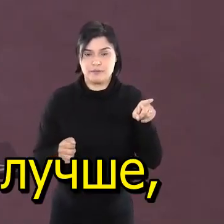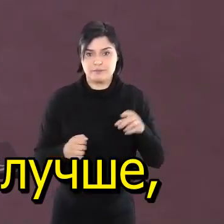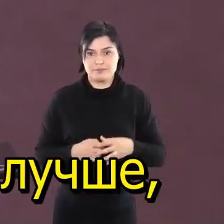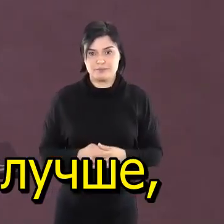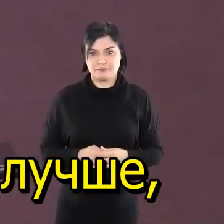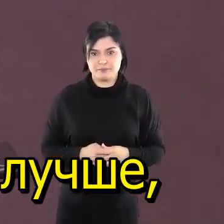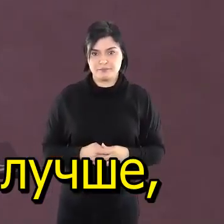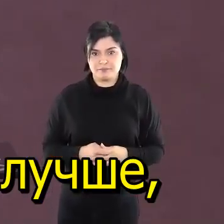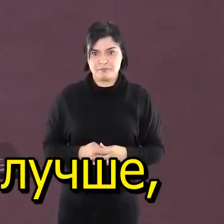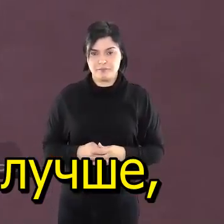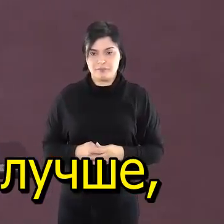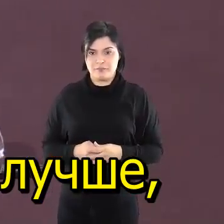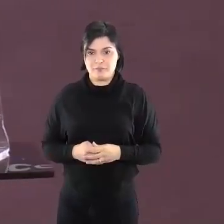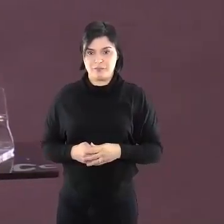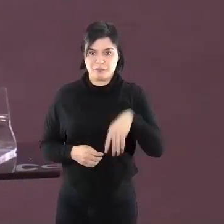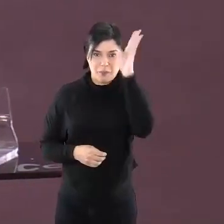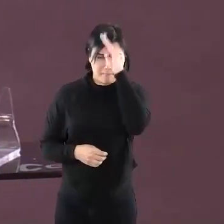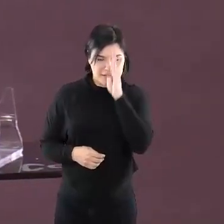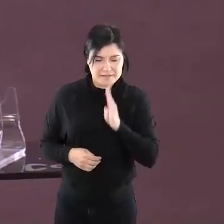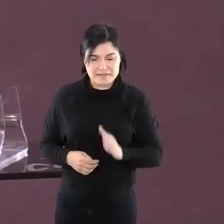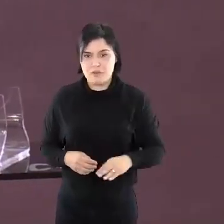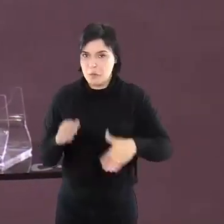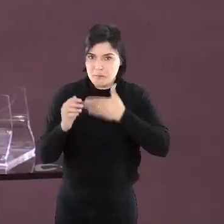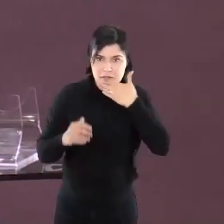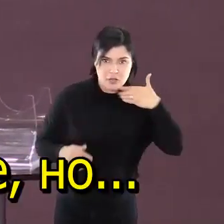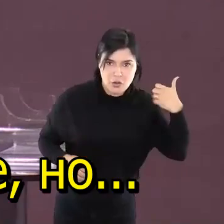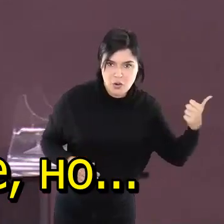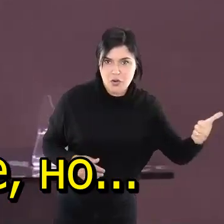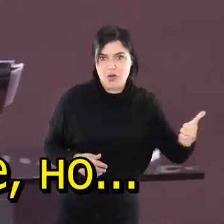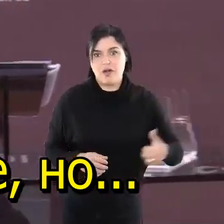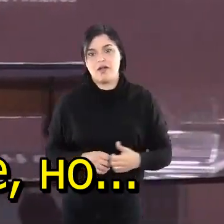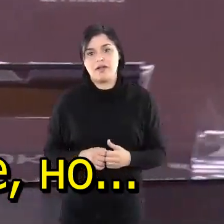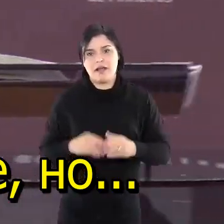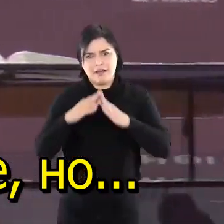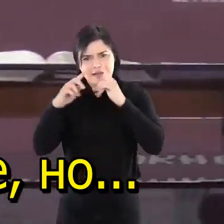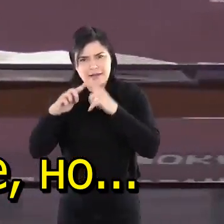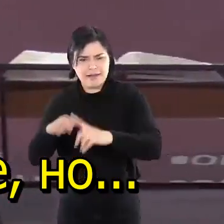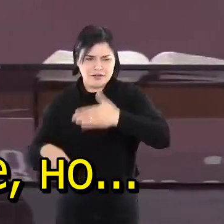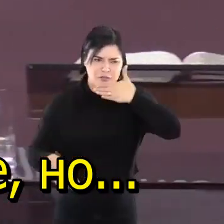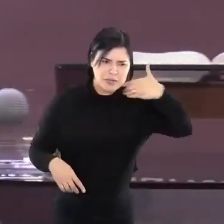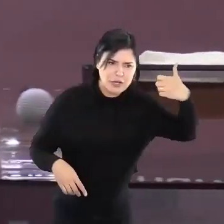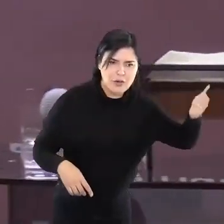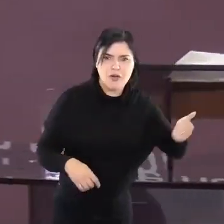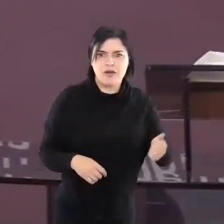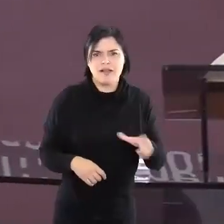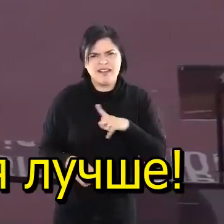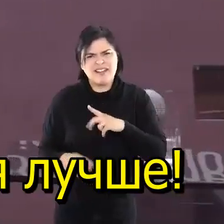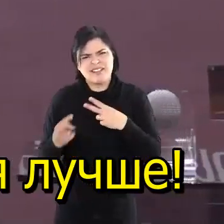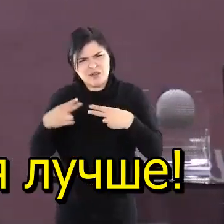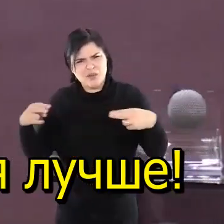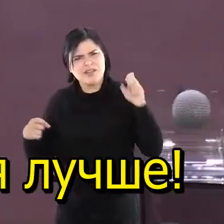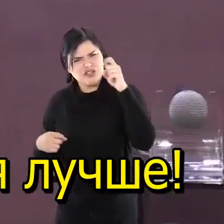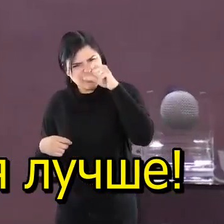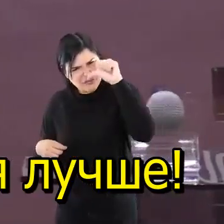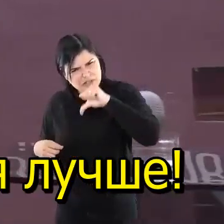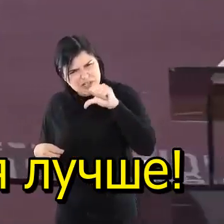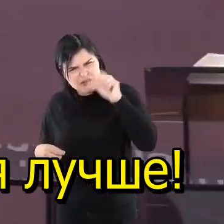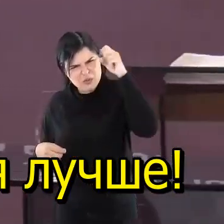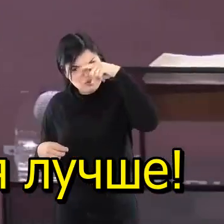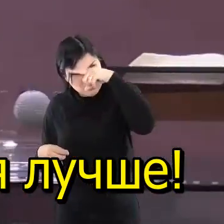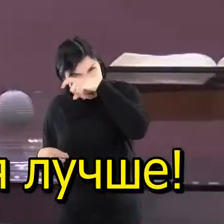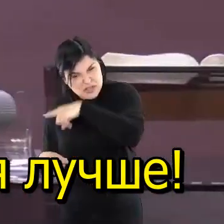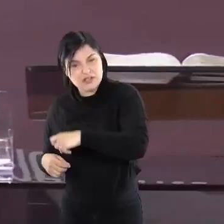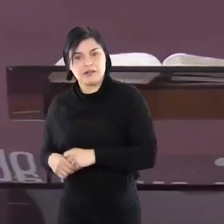O Brasil está melhorando, vai melhorar. A igreja está melhorando. Tem umas coisas piorando, mas tem muita coisa